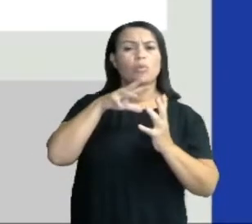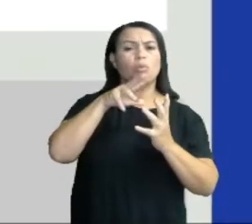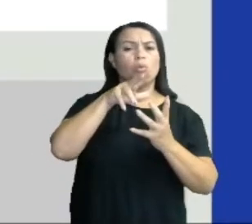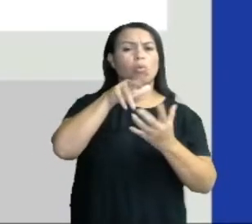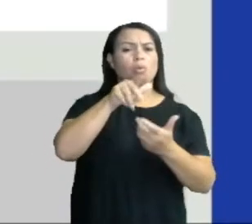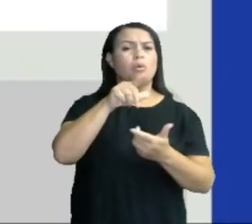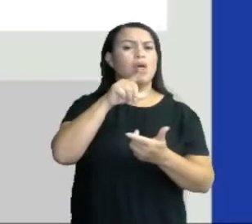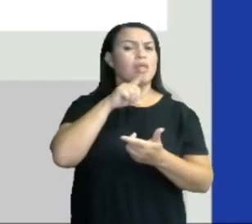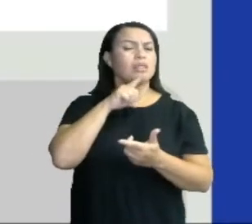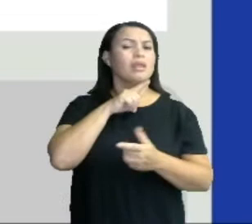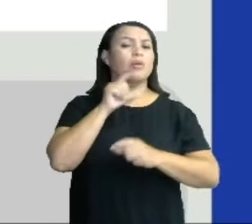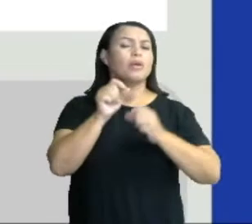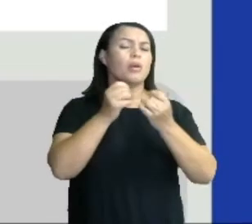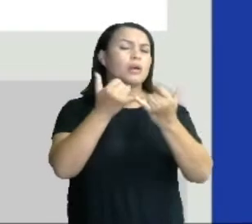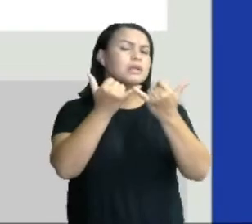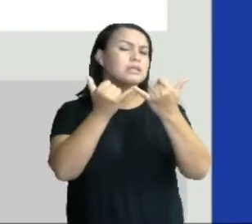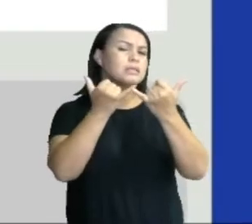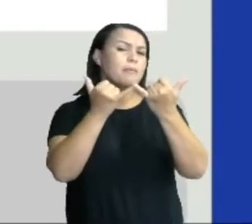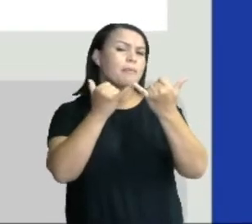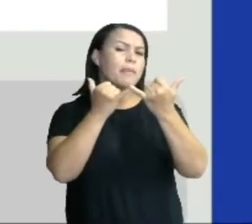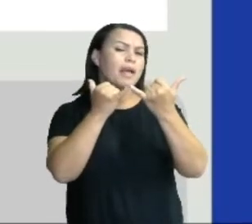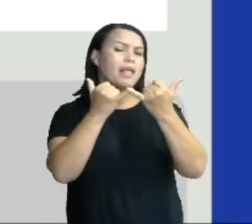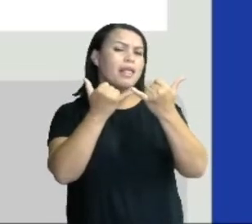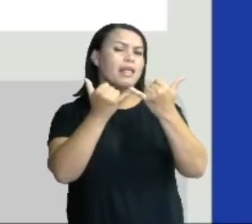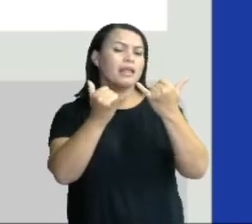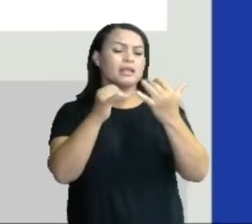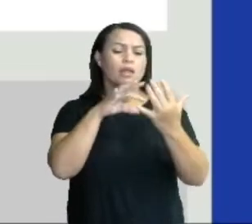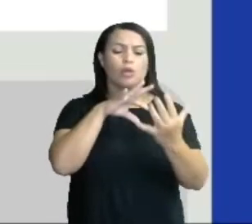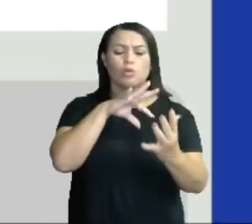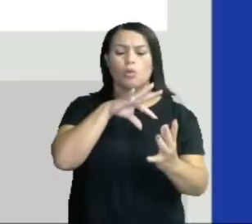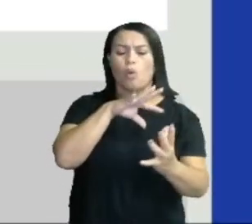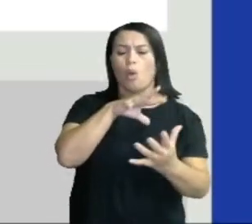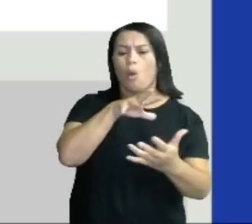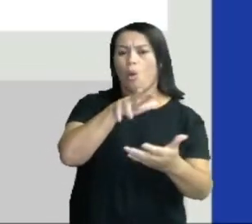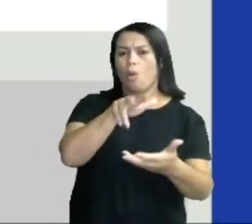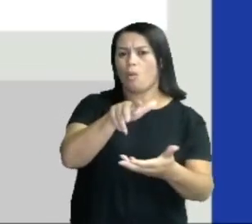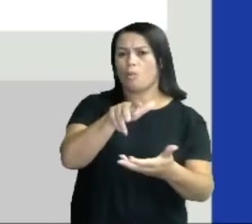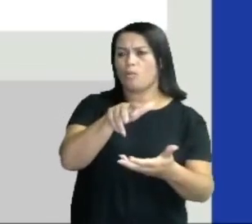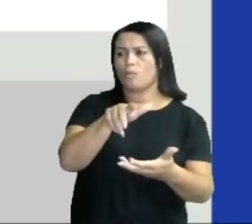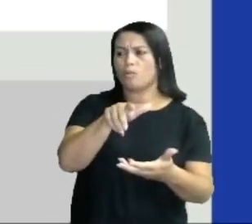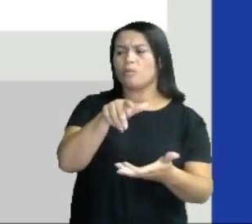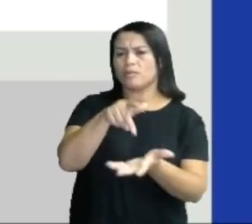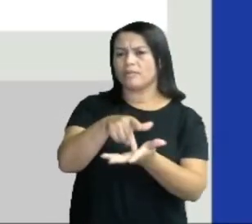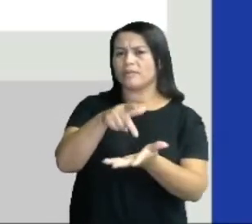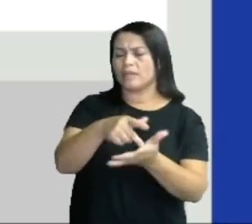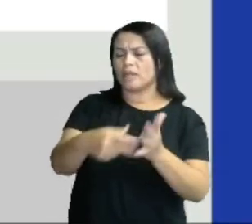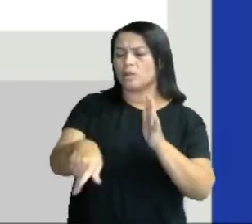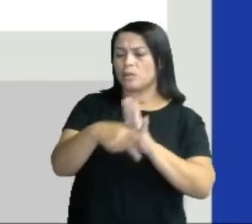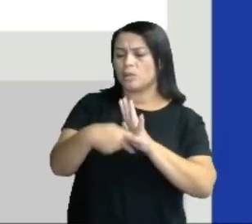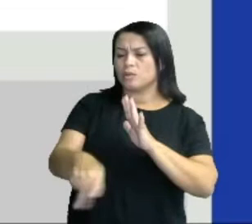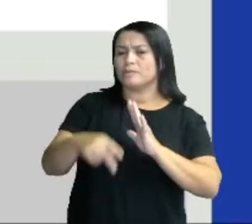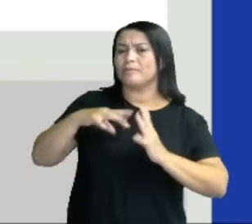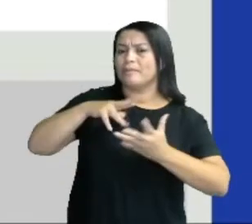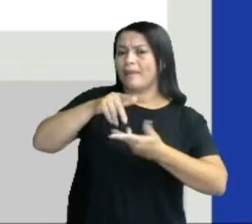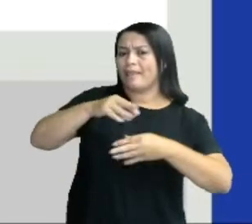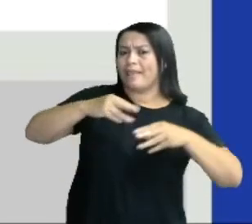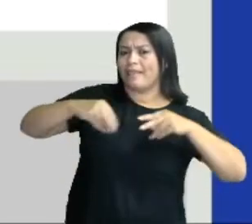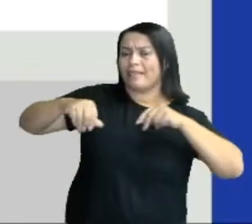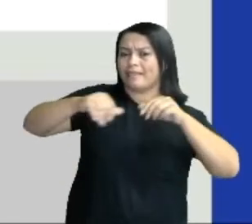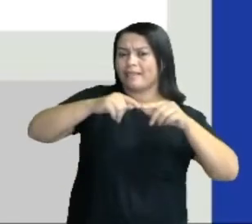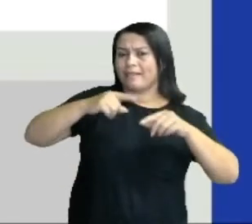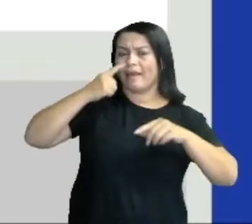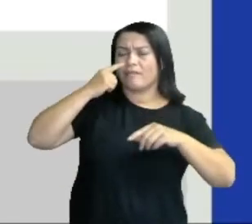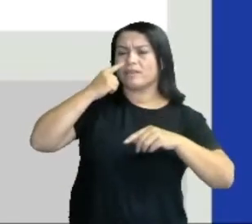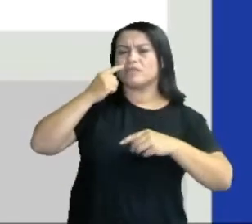uma nítida semelhança do globo com o formato real do nosso planeta. A gente sabe que o nosso planeta não tem uma superfície